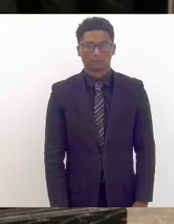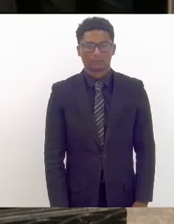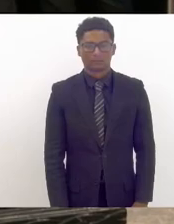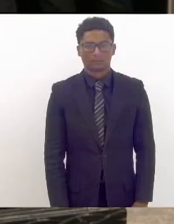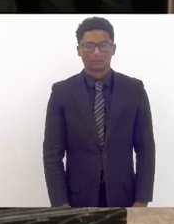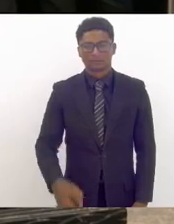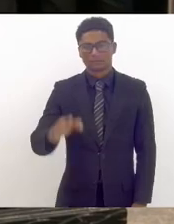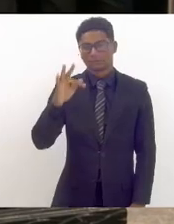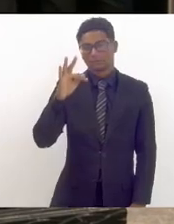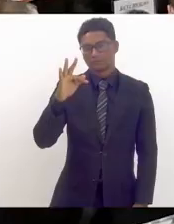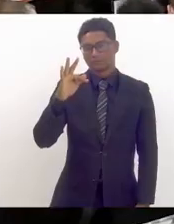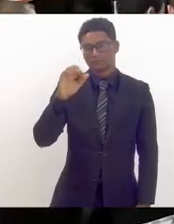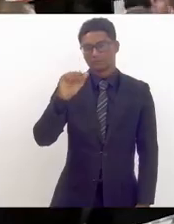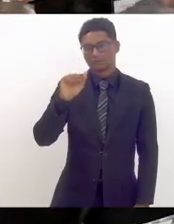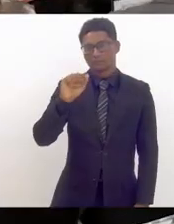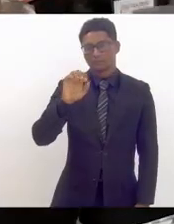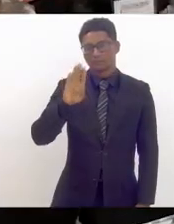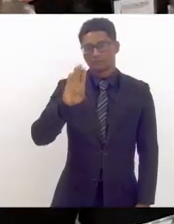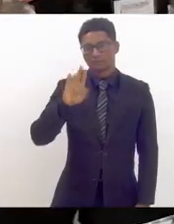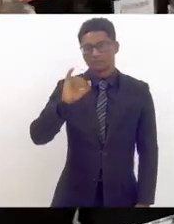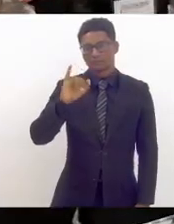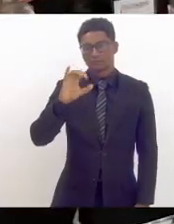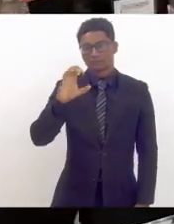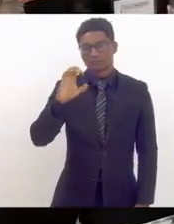Fábio Silva.